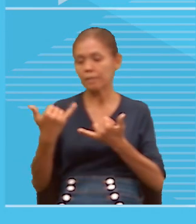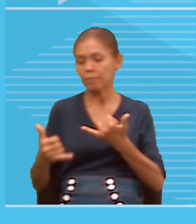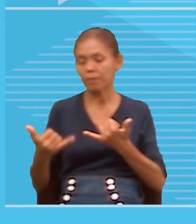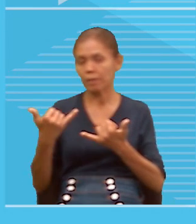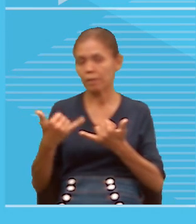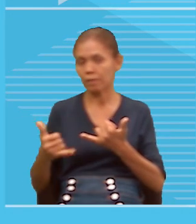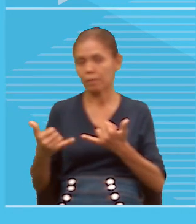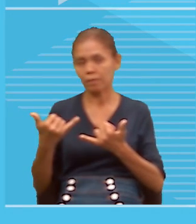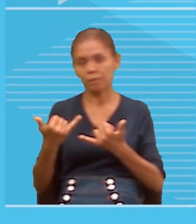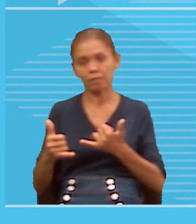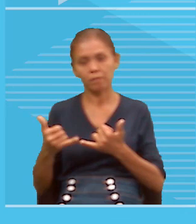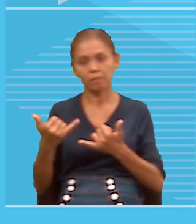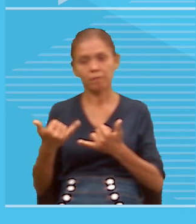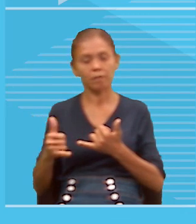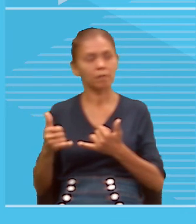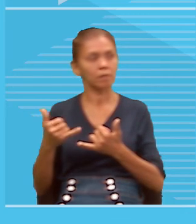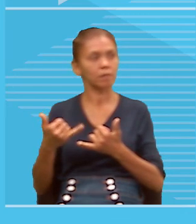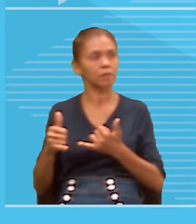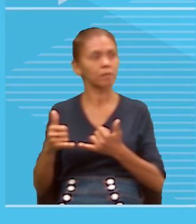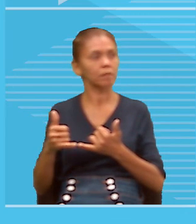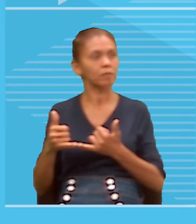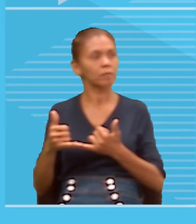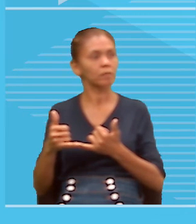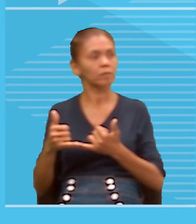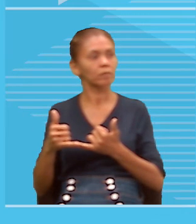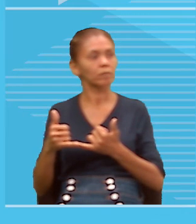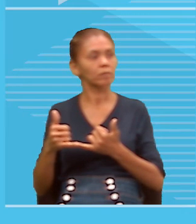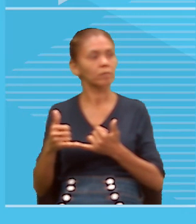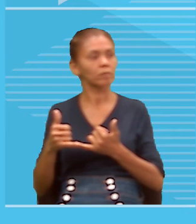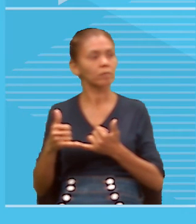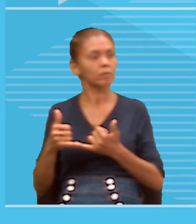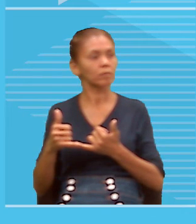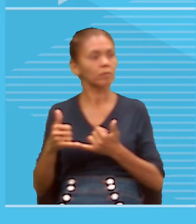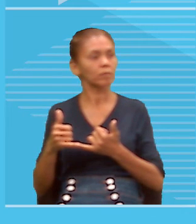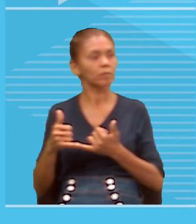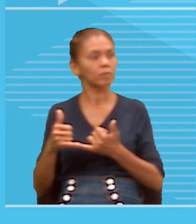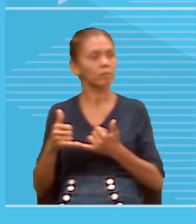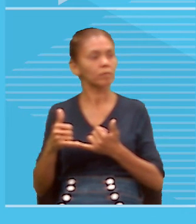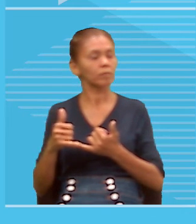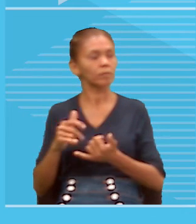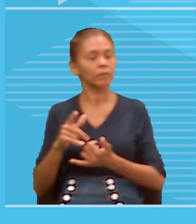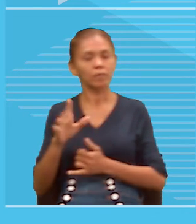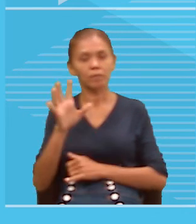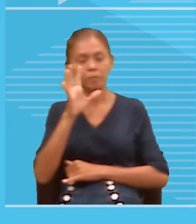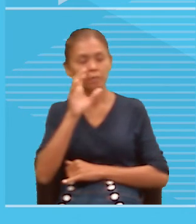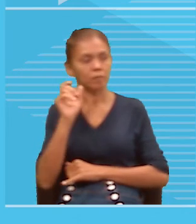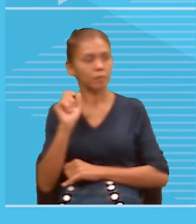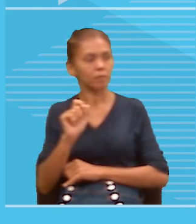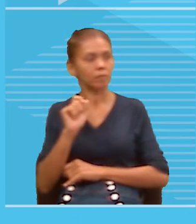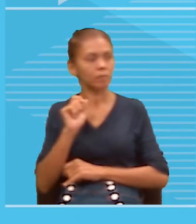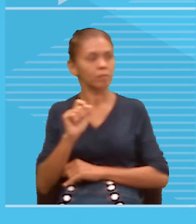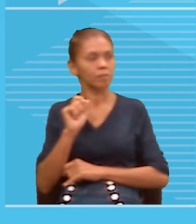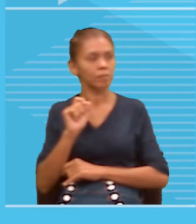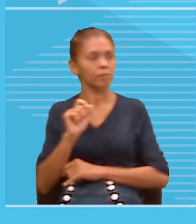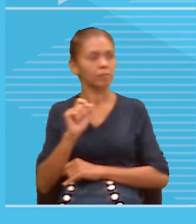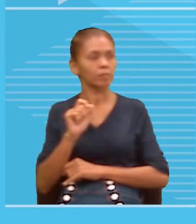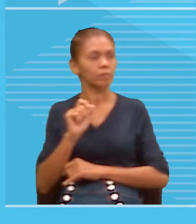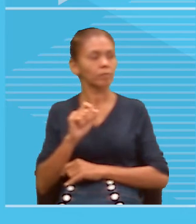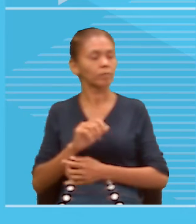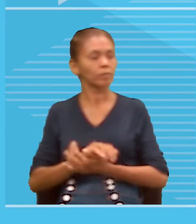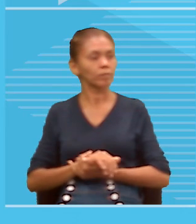em observando essa imagem isso aqui é quase que um cladograma né a gente observa que eu tenho aqui um ancestral